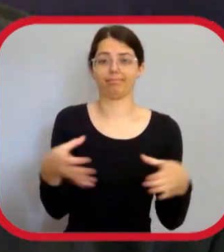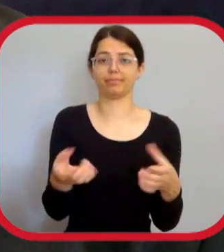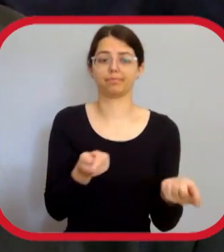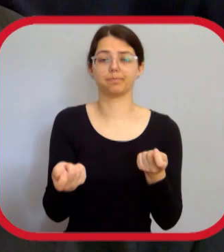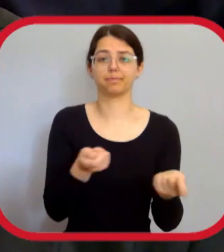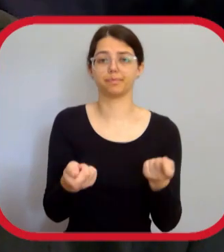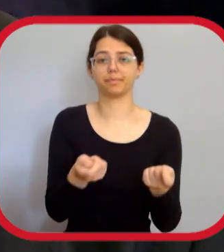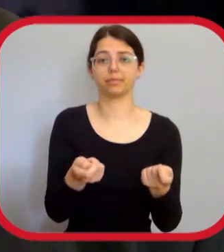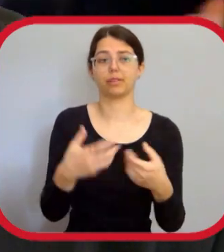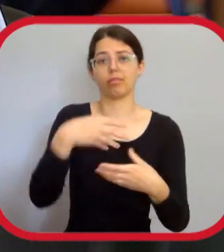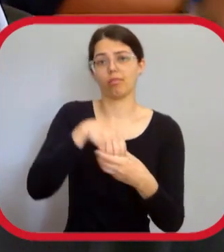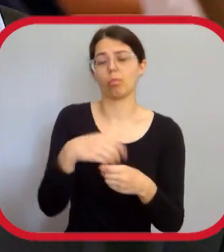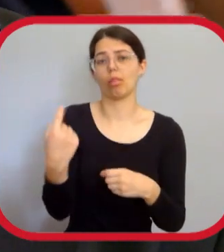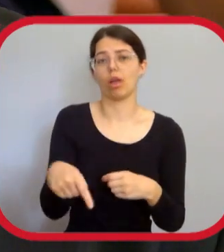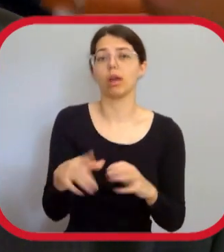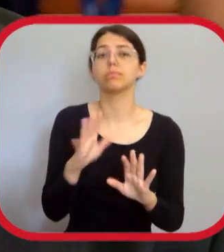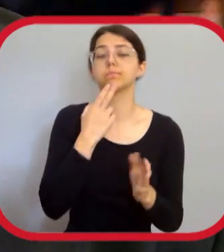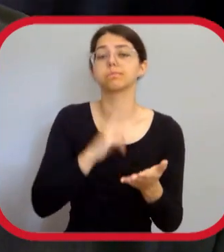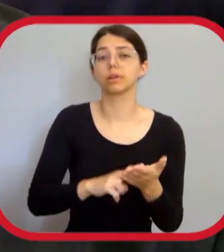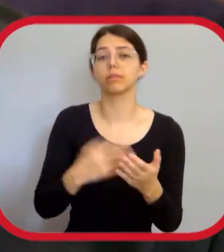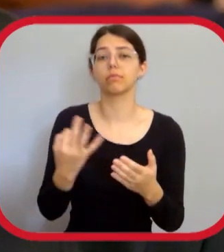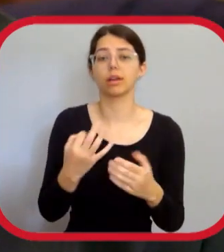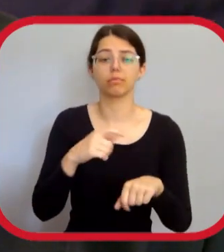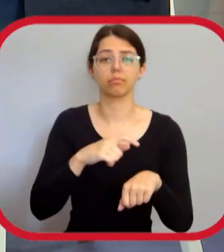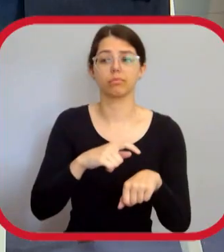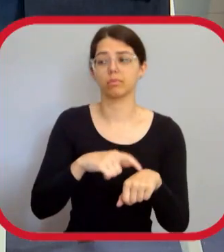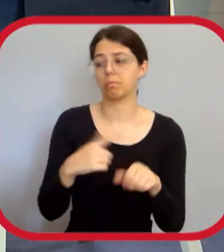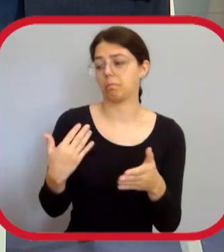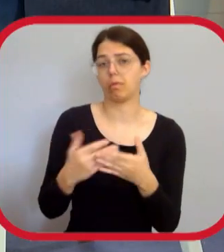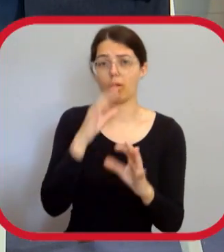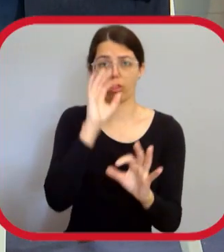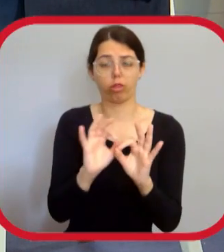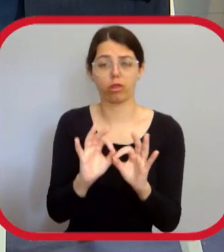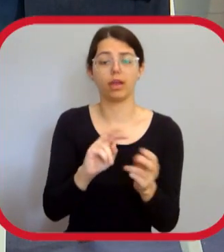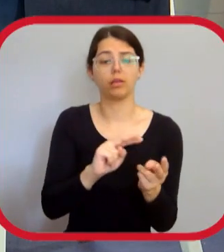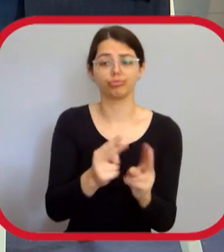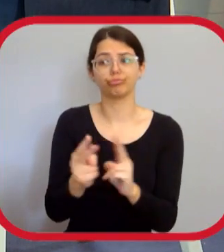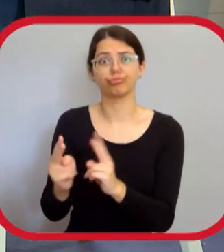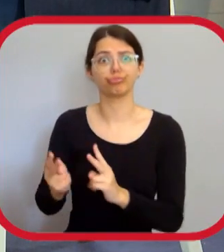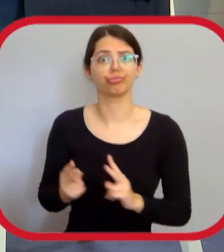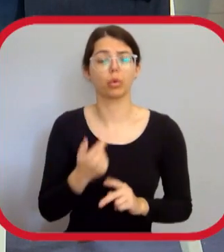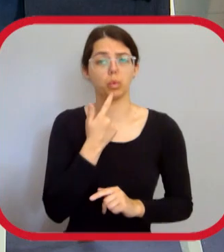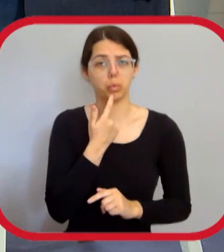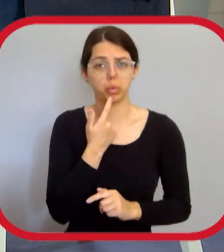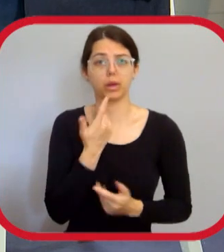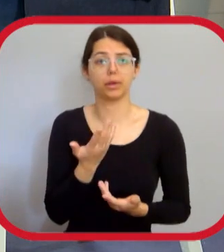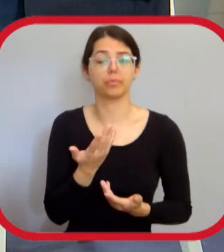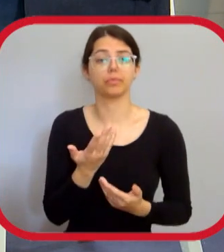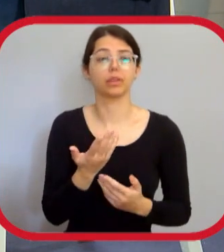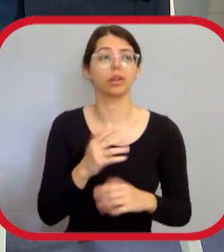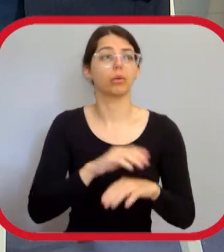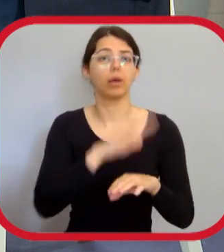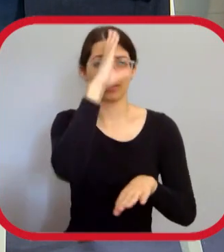corpo ministerial que está à frente do seu conjunto. A verdade é que neste pequeno espaço de tempo houve de facto uma série de